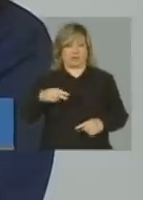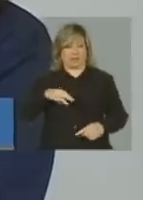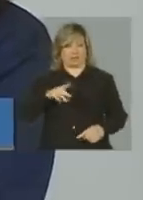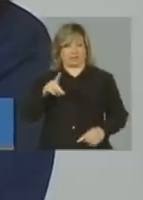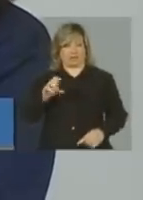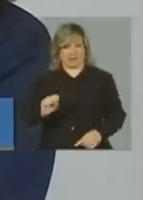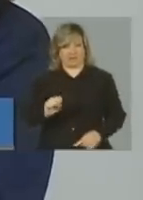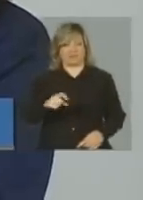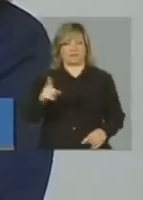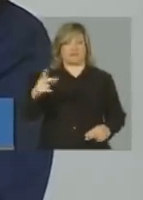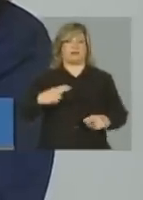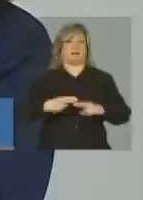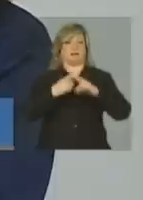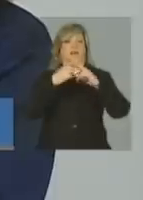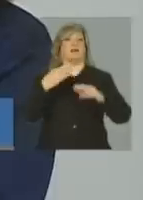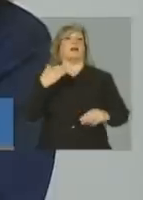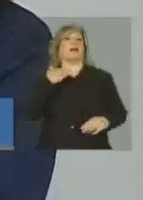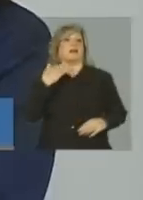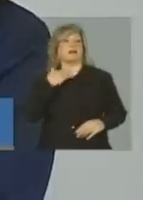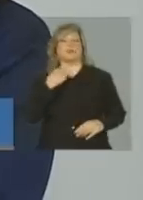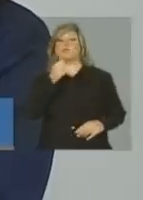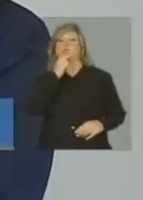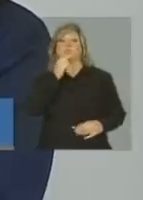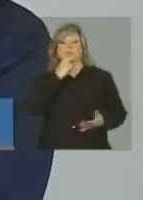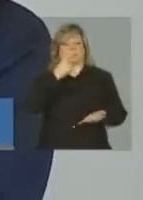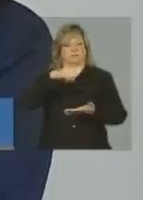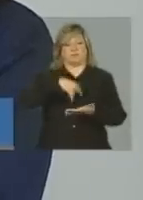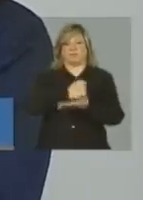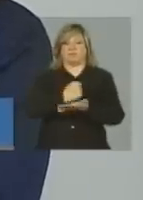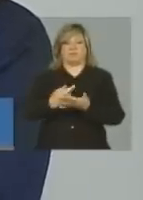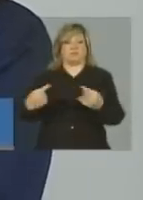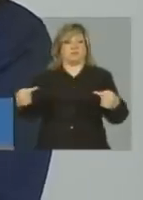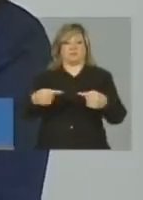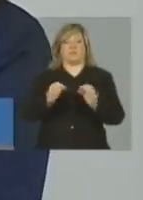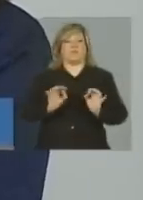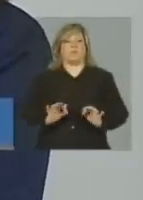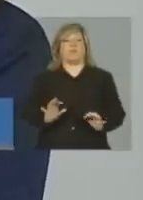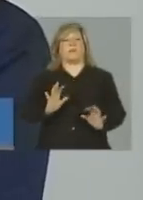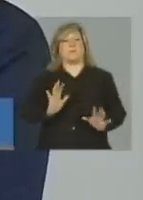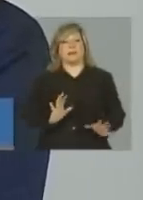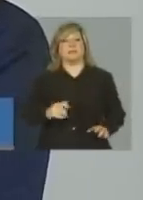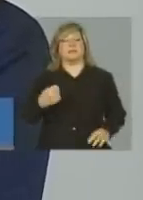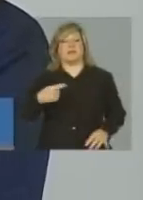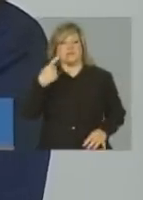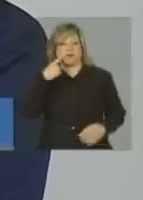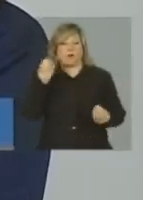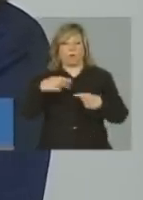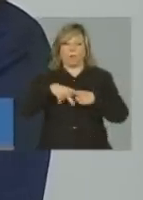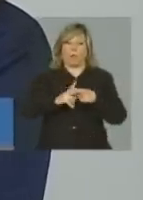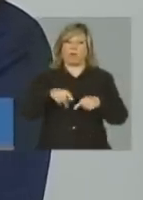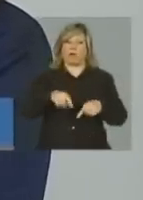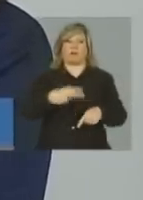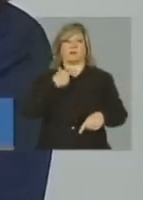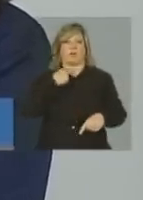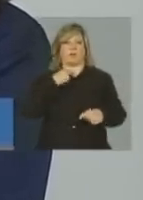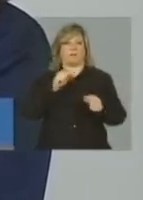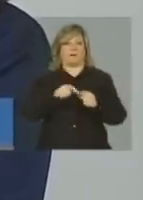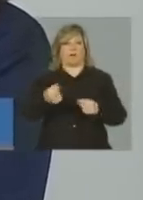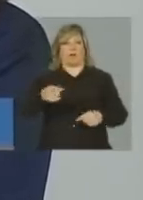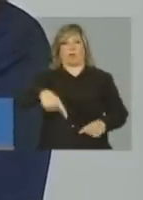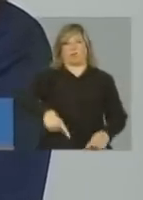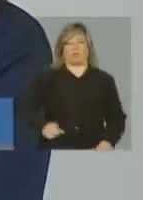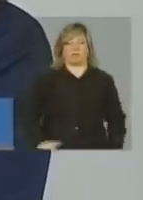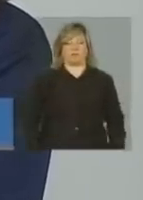Caixa e que tem previstas situações, enfim, para saneamento dessa irregularidade. Ele não pode fazer essa